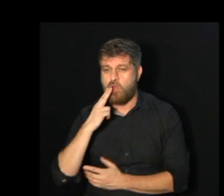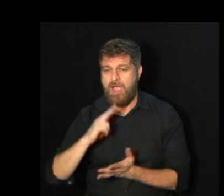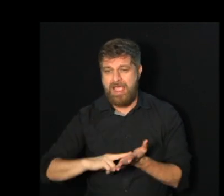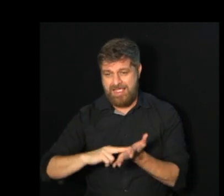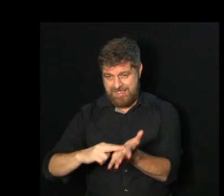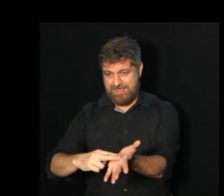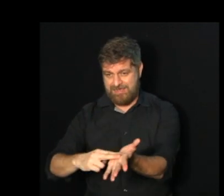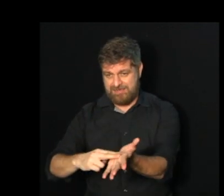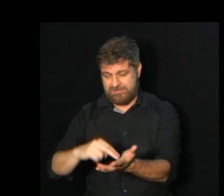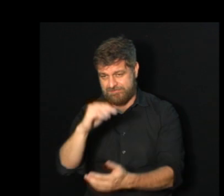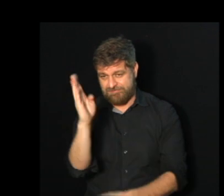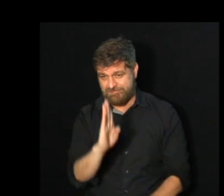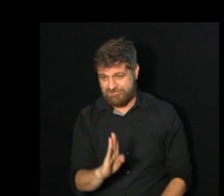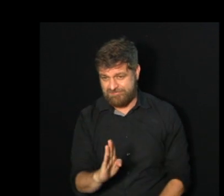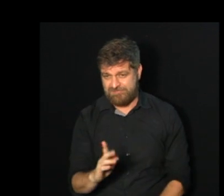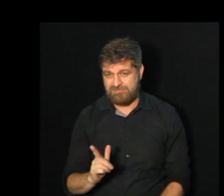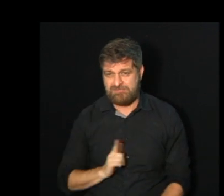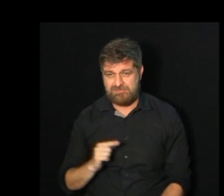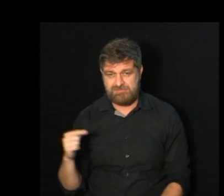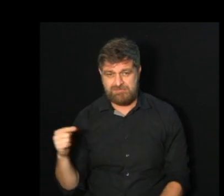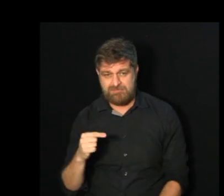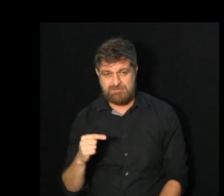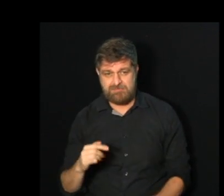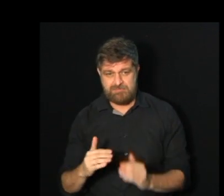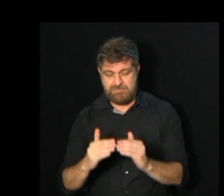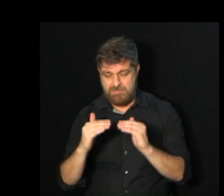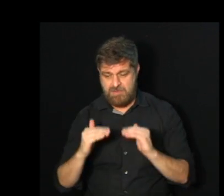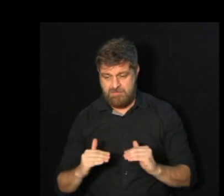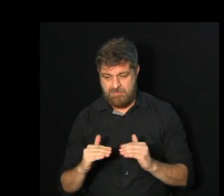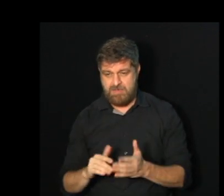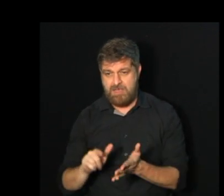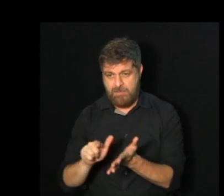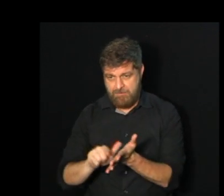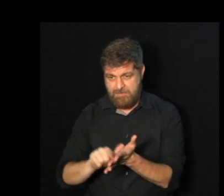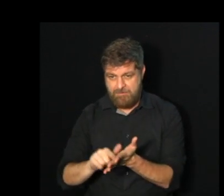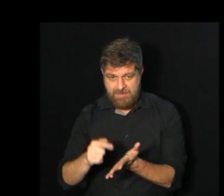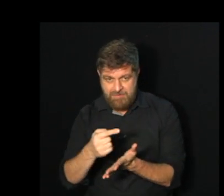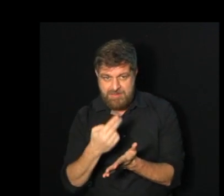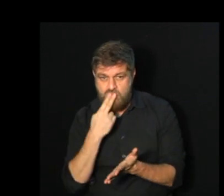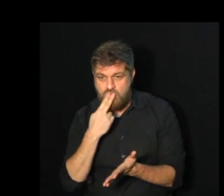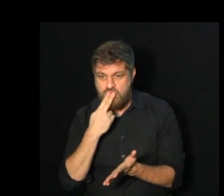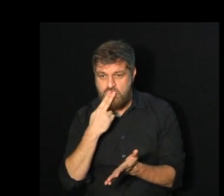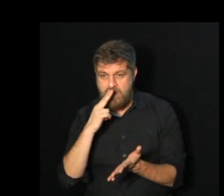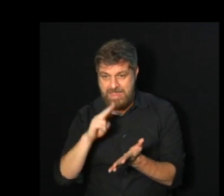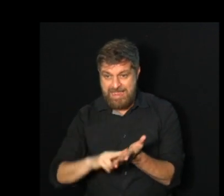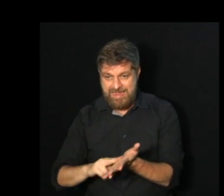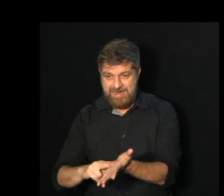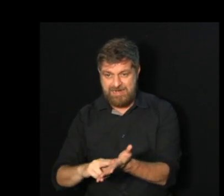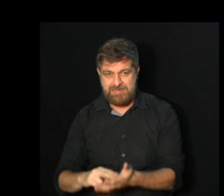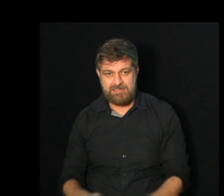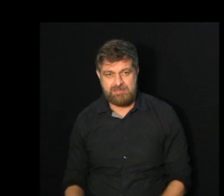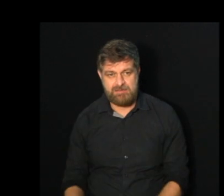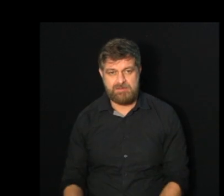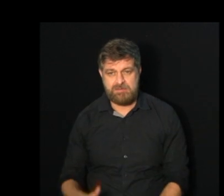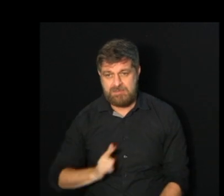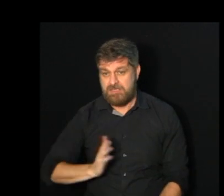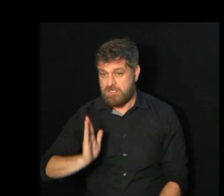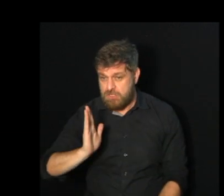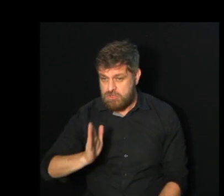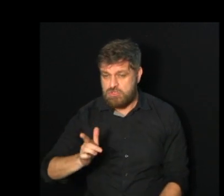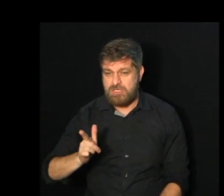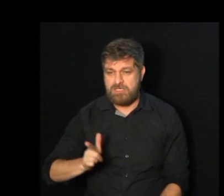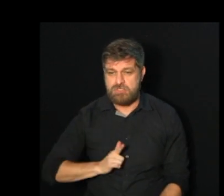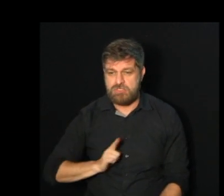no Brasil, isso na verdade é o Brasil embaixo, eu estou pensando no Brasil, que os radioamadores tinham. Você já tinha